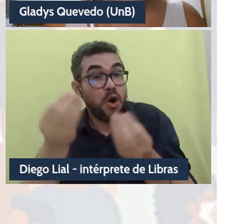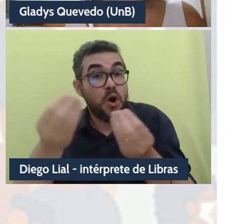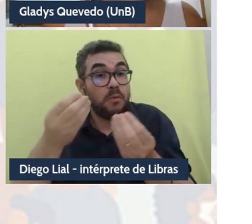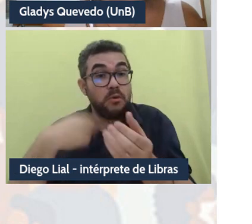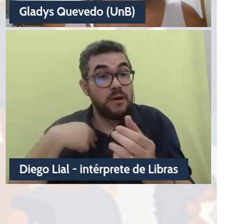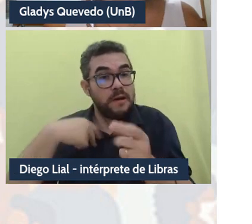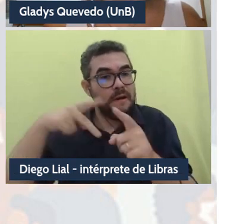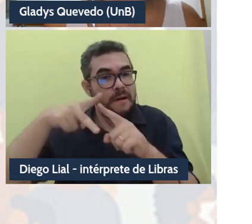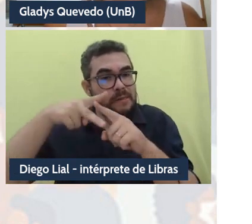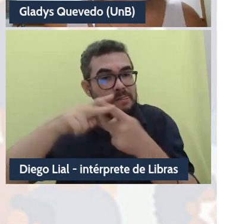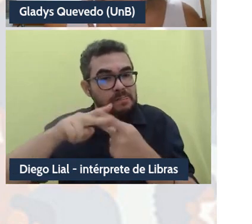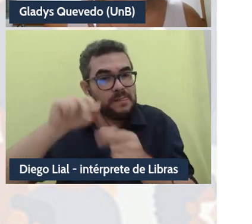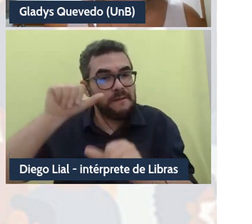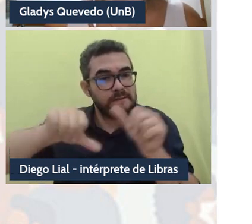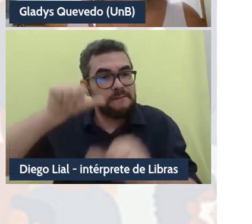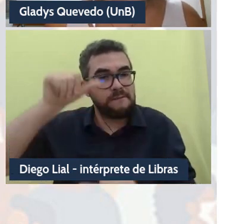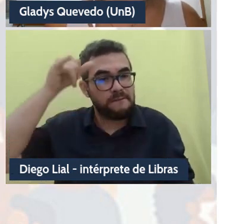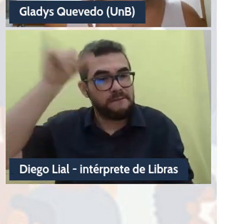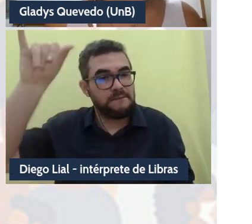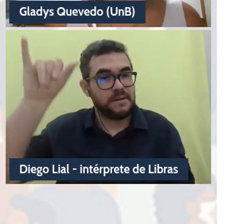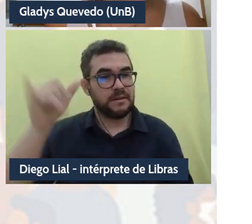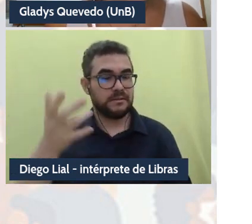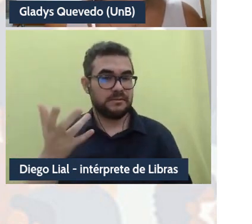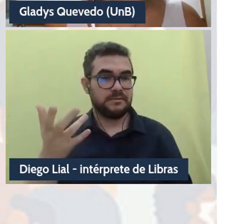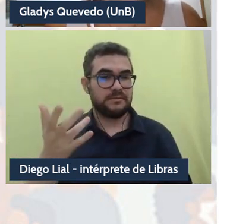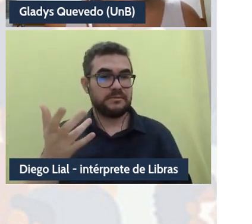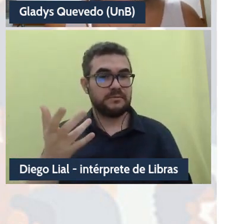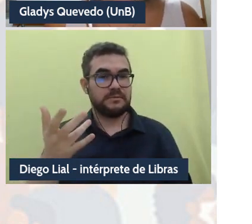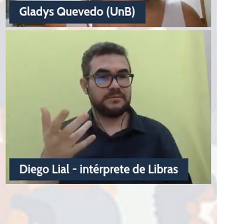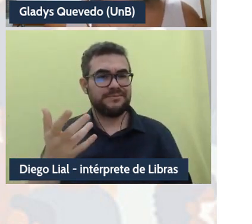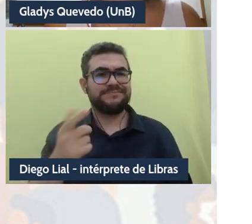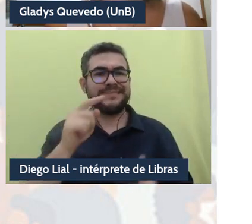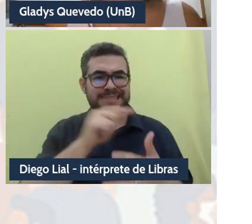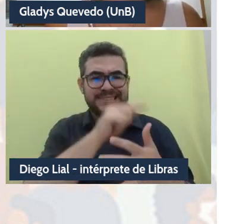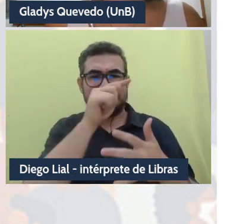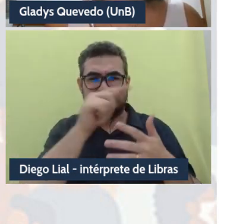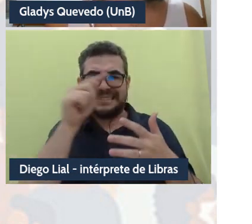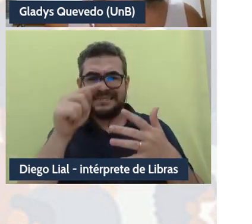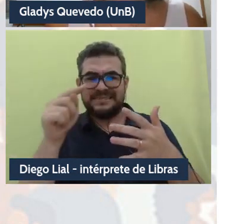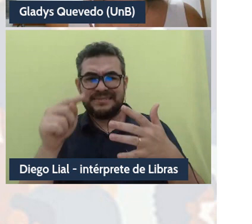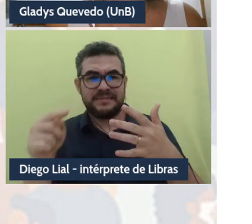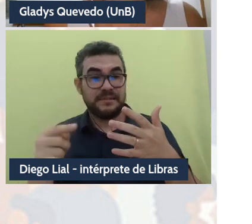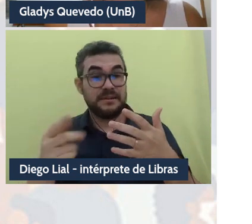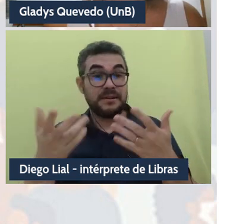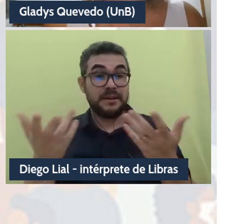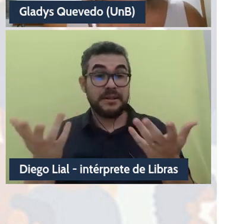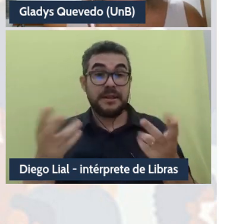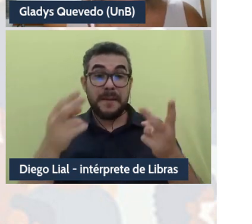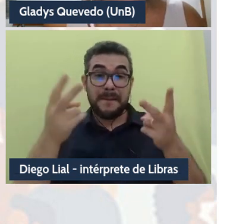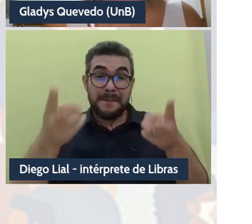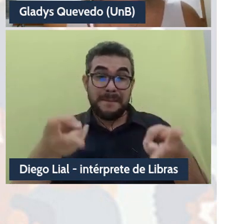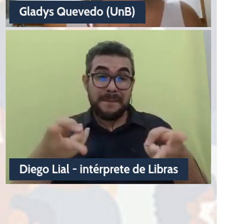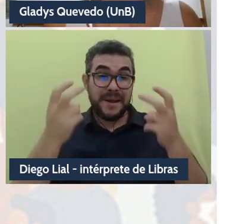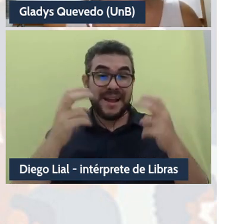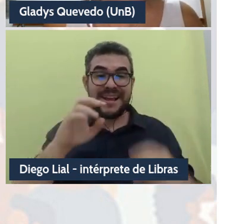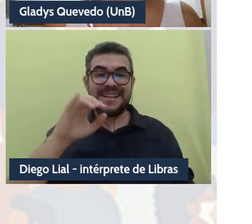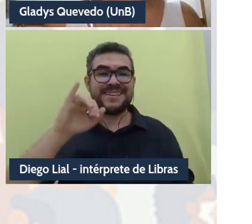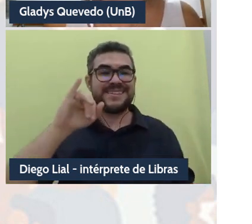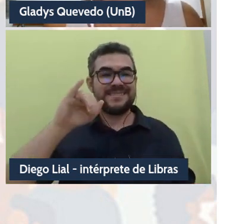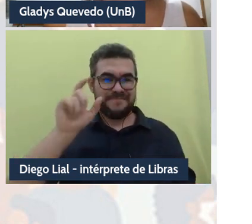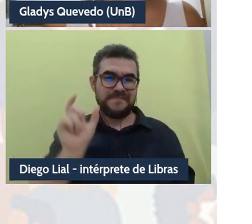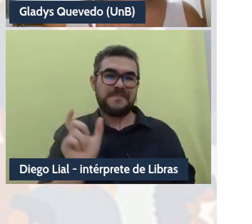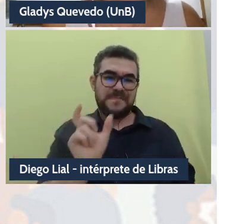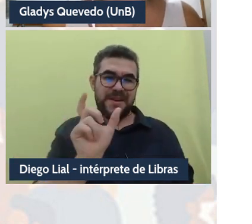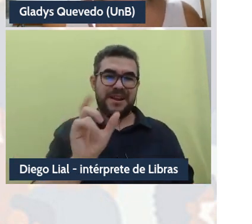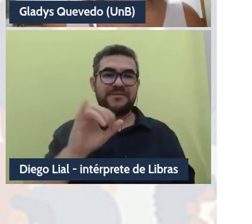analisar todos esses aspectos, a gente vê que impacto é um fenômeno extremamente complexo